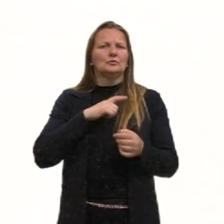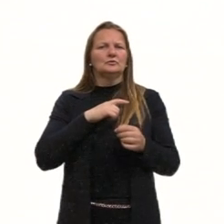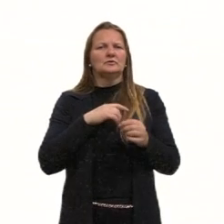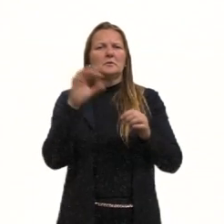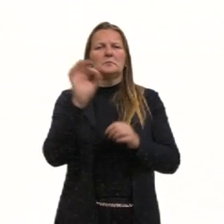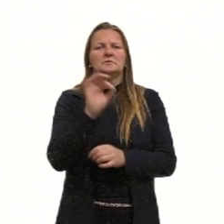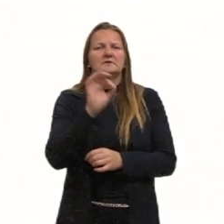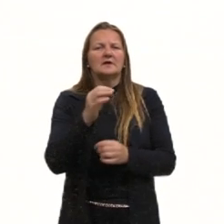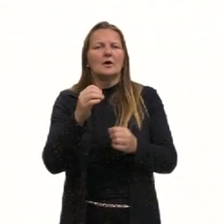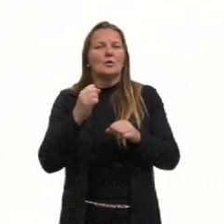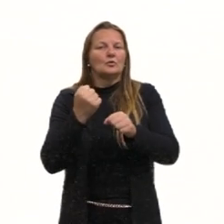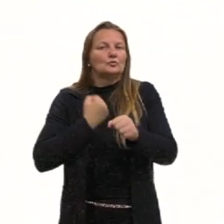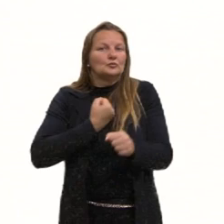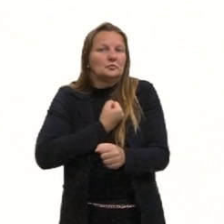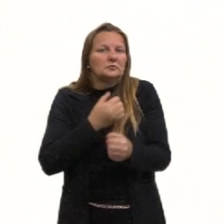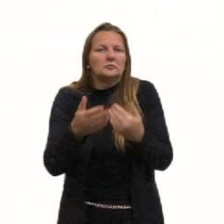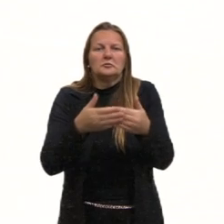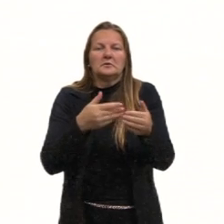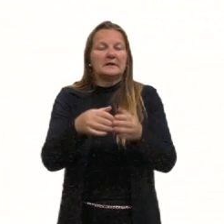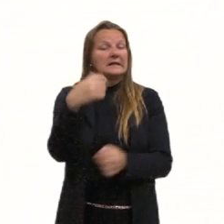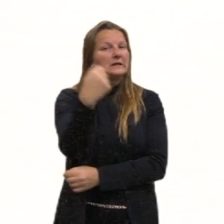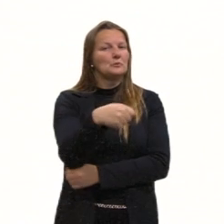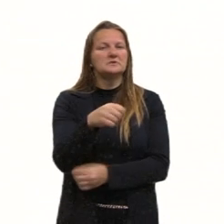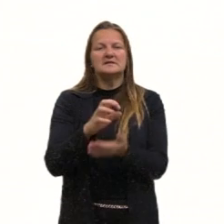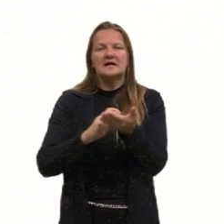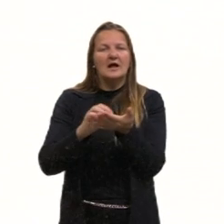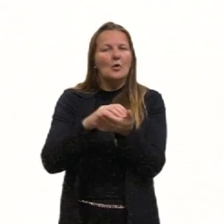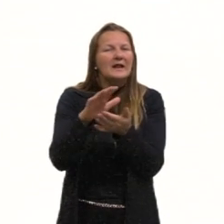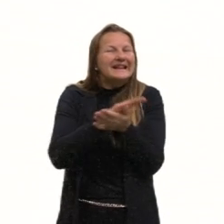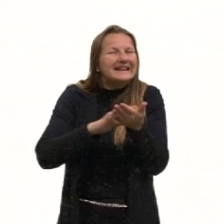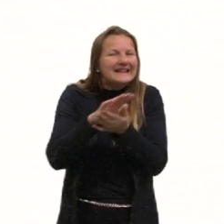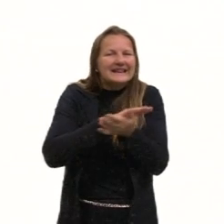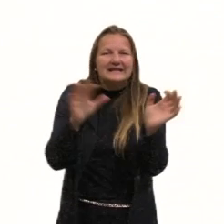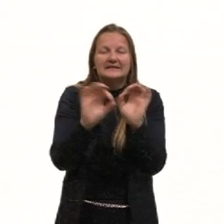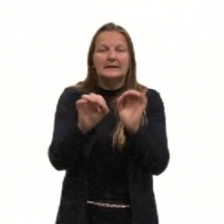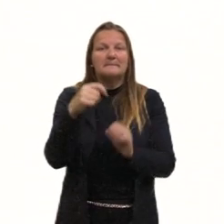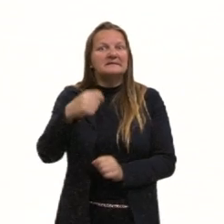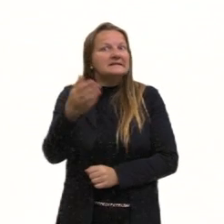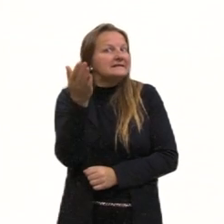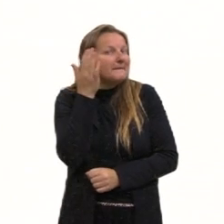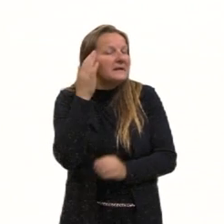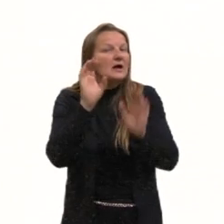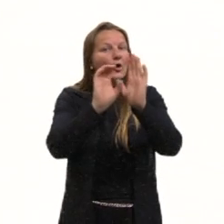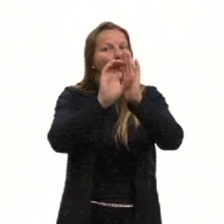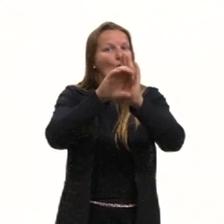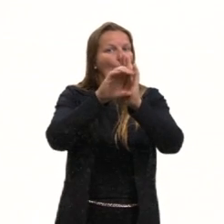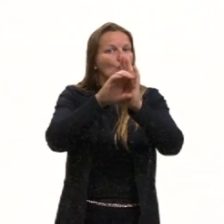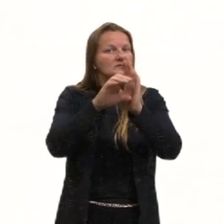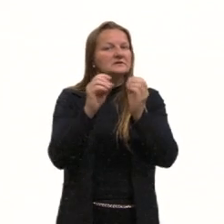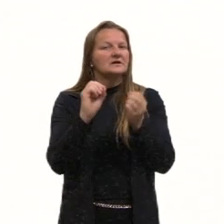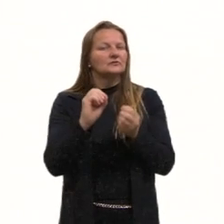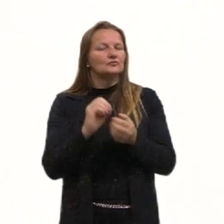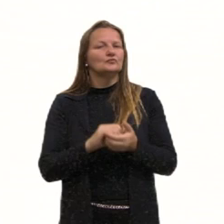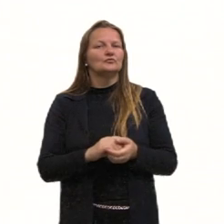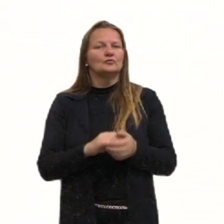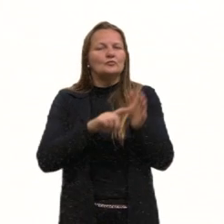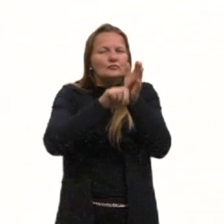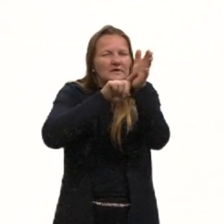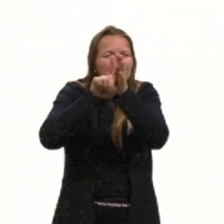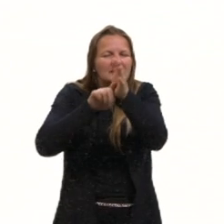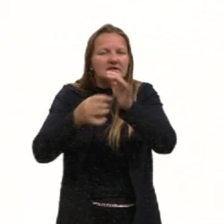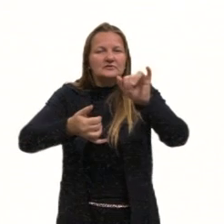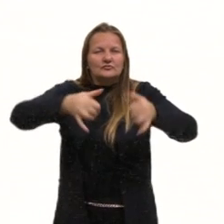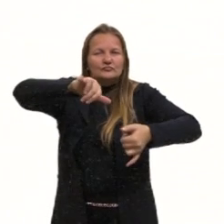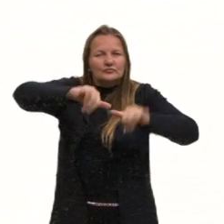trazia números né não tinha necessidade de fazer cálculo o que que precisa saber as análises químicas